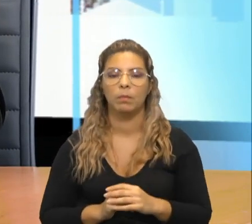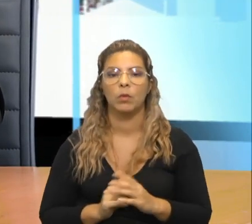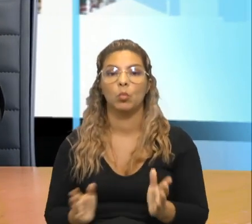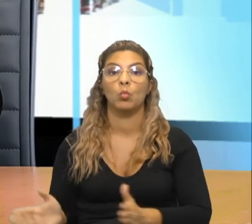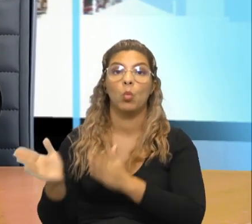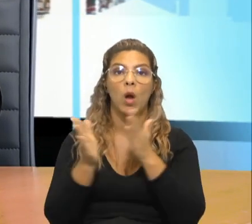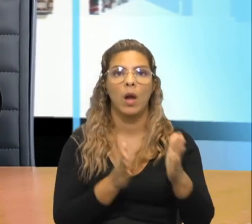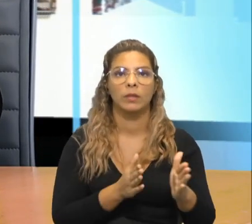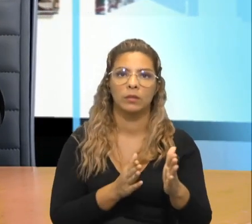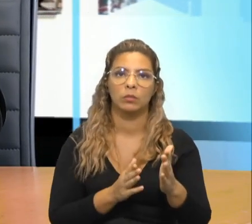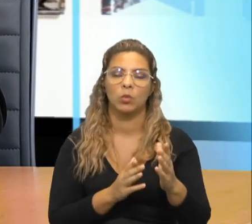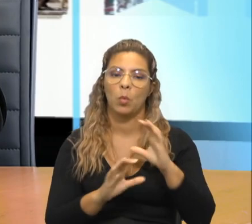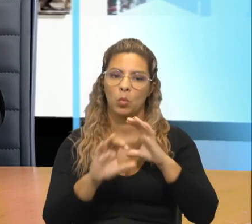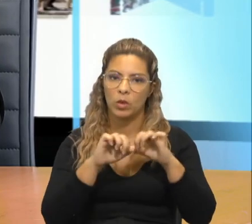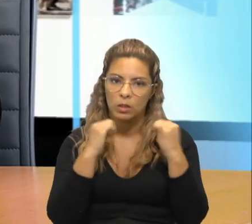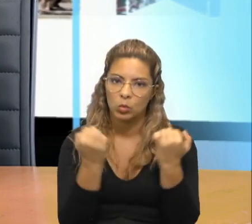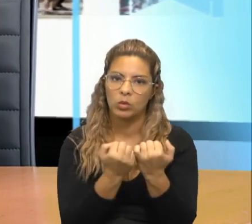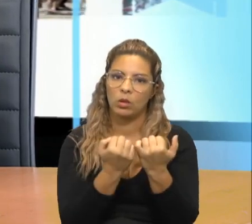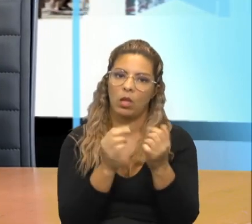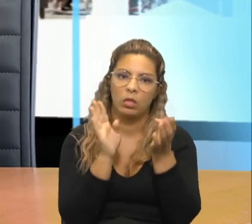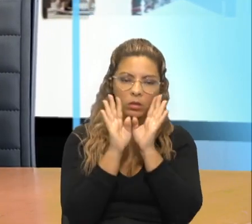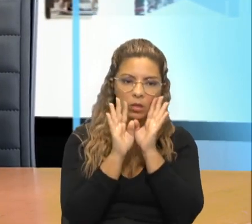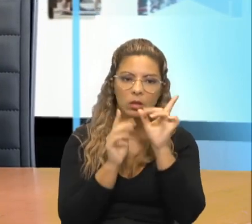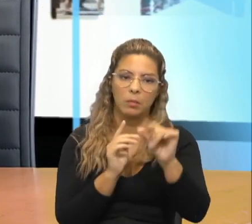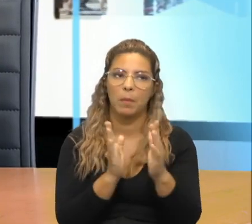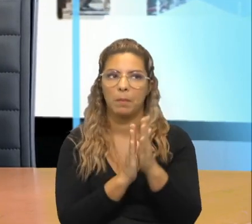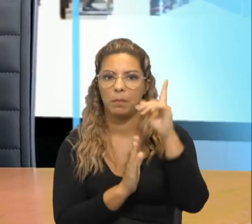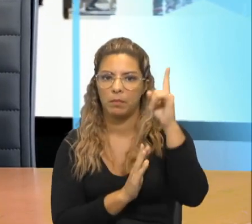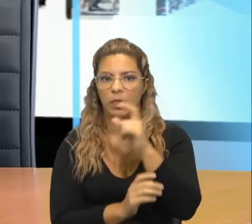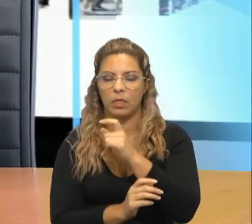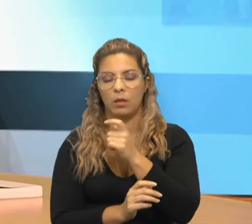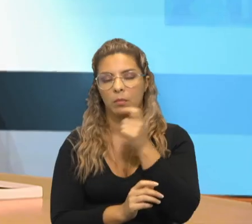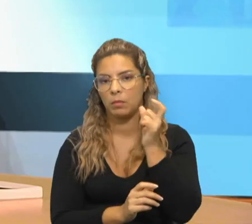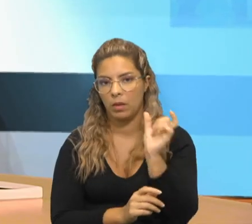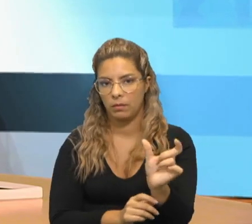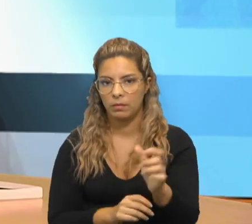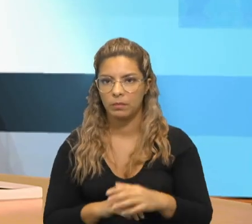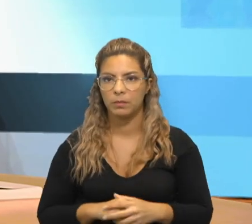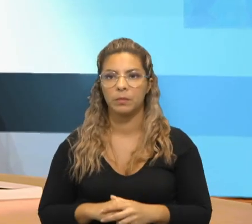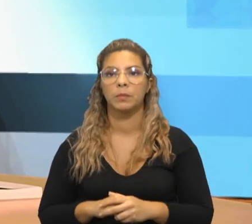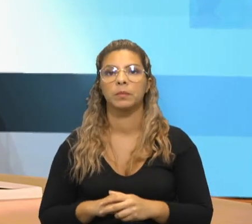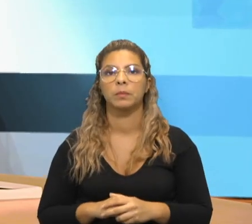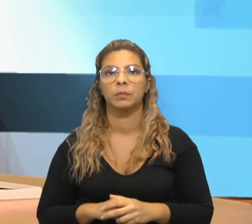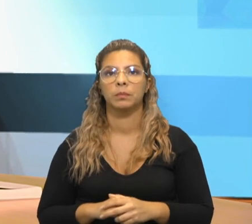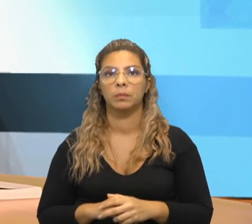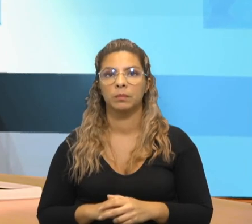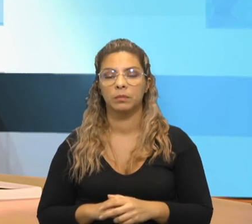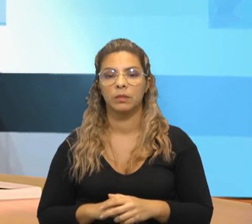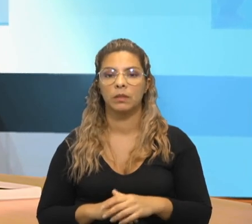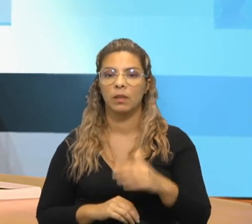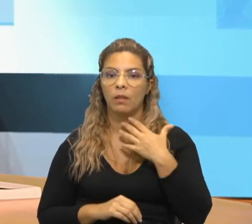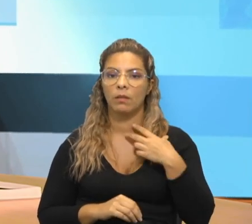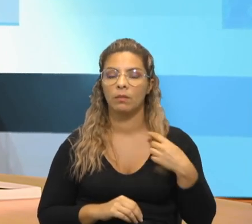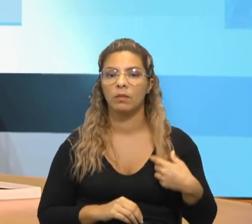uma atenção à comunicação social e à palavra de Deus. Projetos com os quais quer marcar a presença dos paulistas nesta paróquia da Baixa de